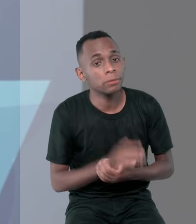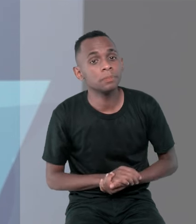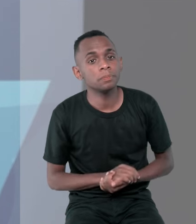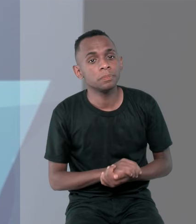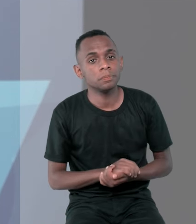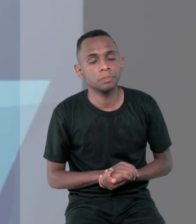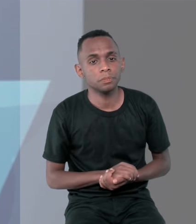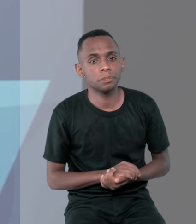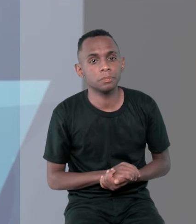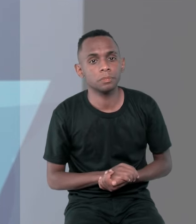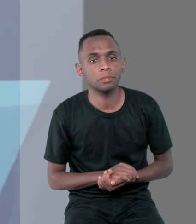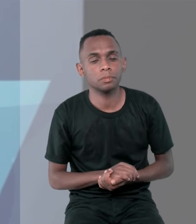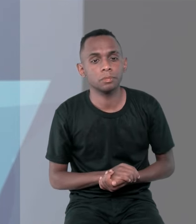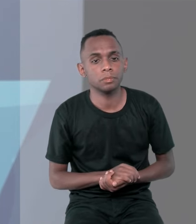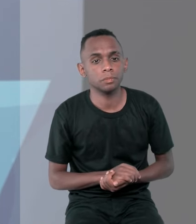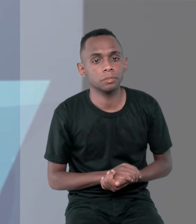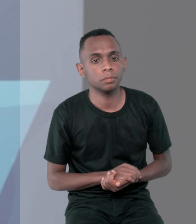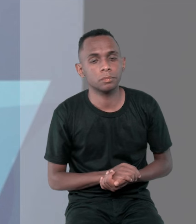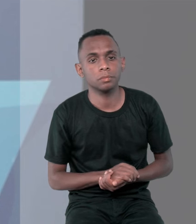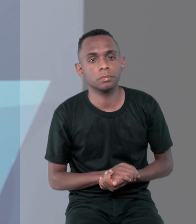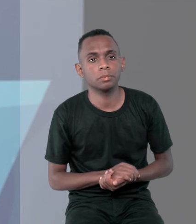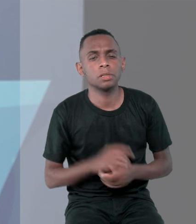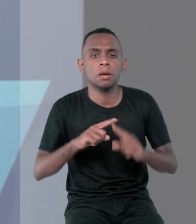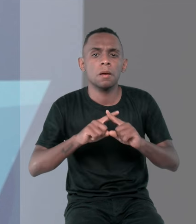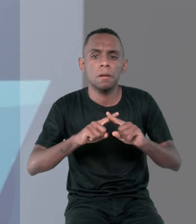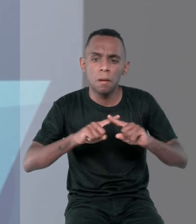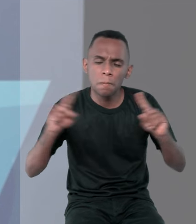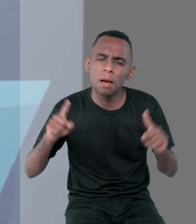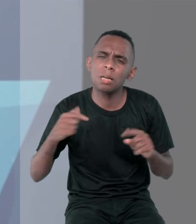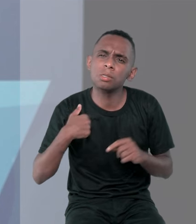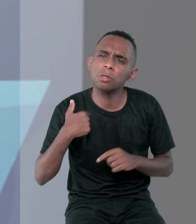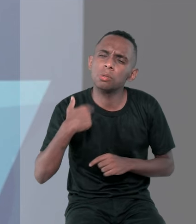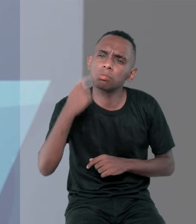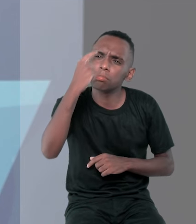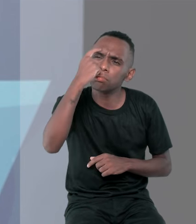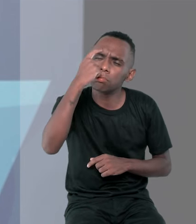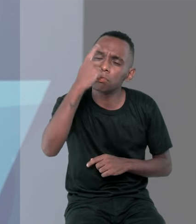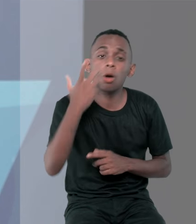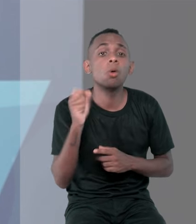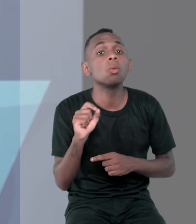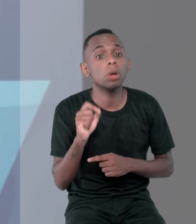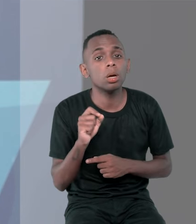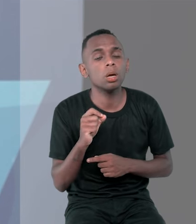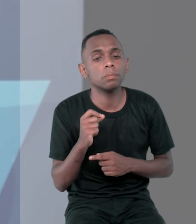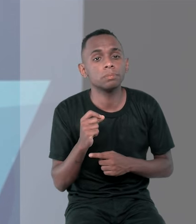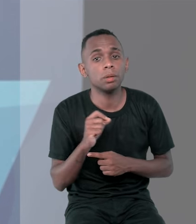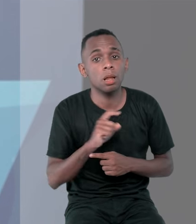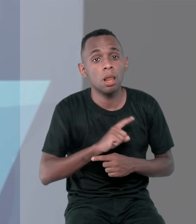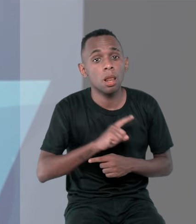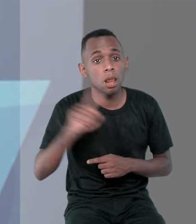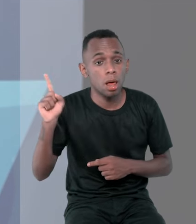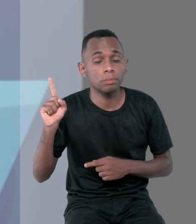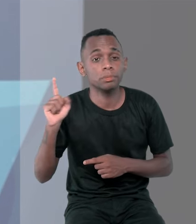Agora, uma questão que me chamou bastante atenção foi o quanto as